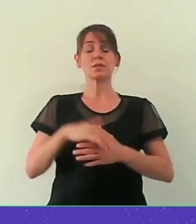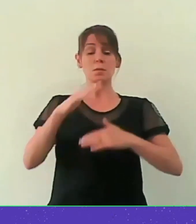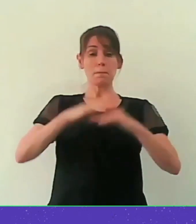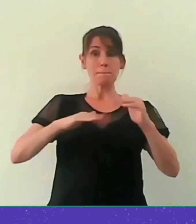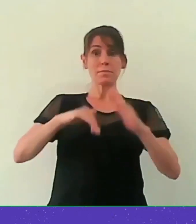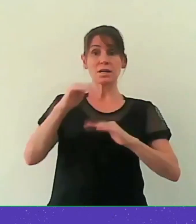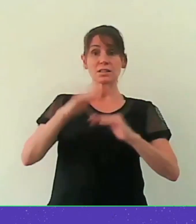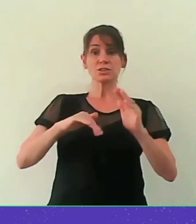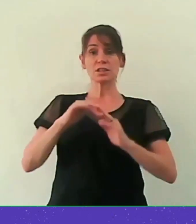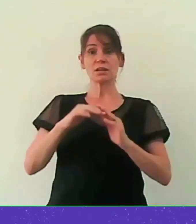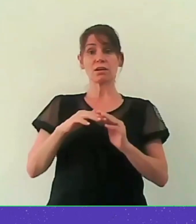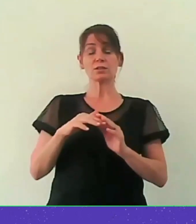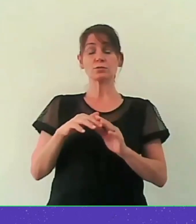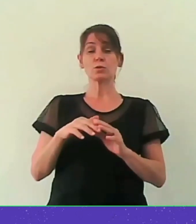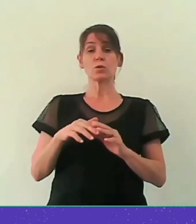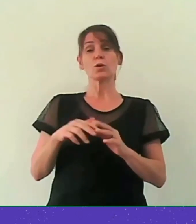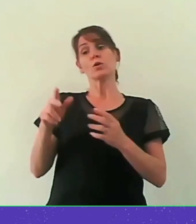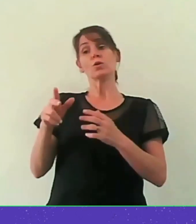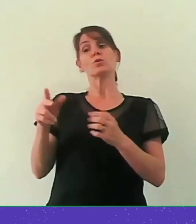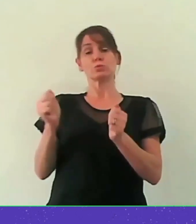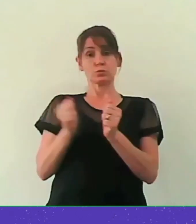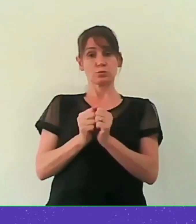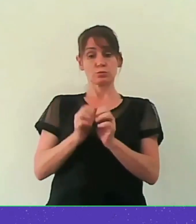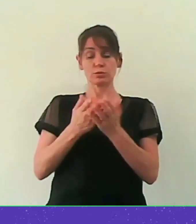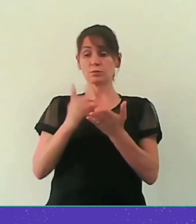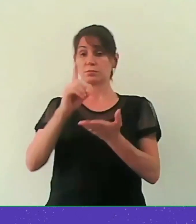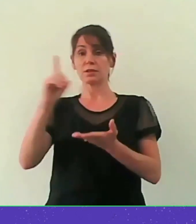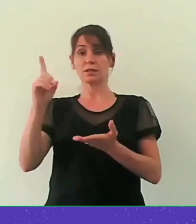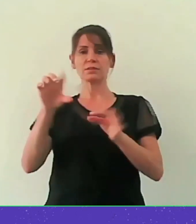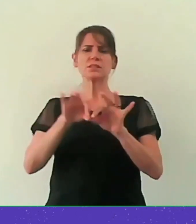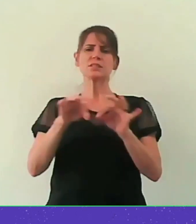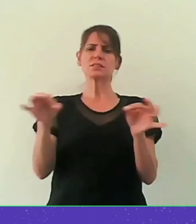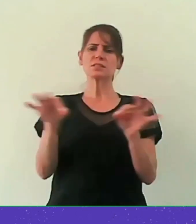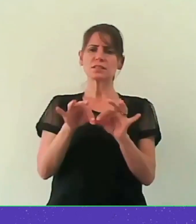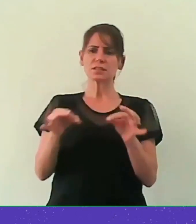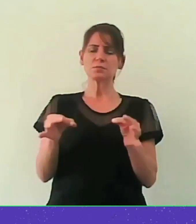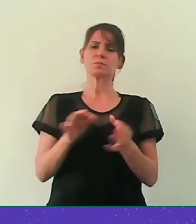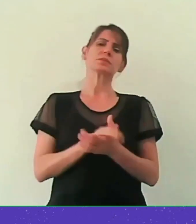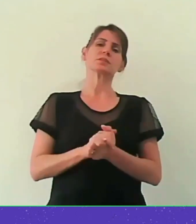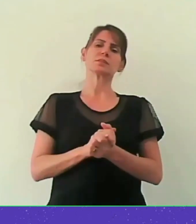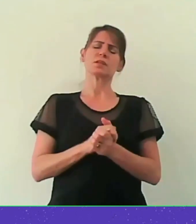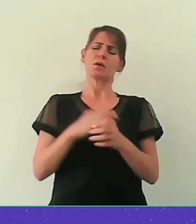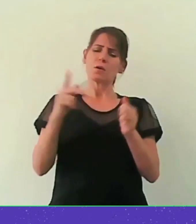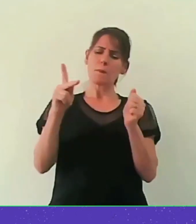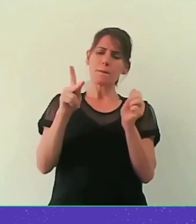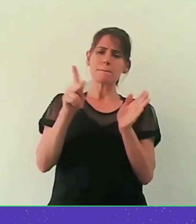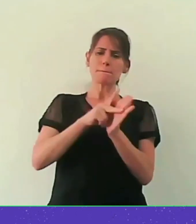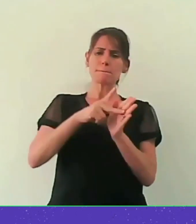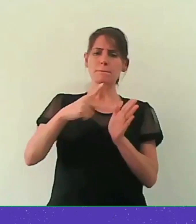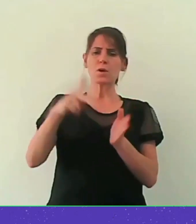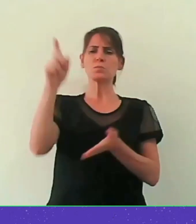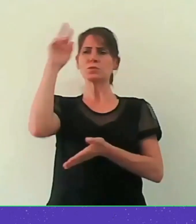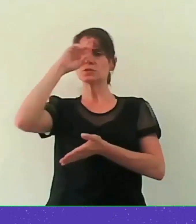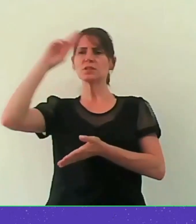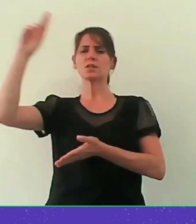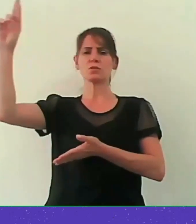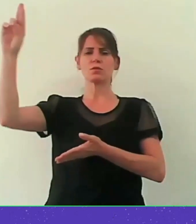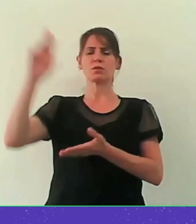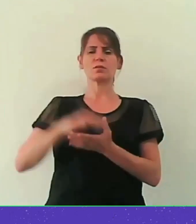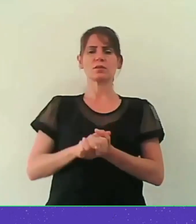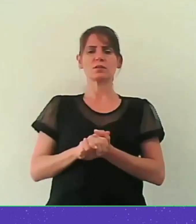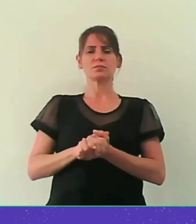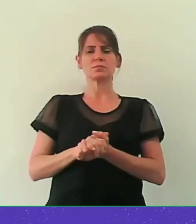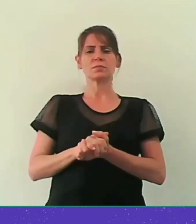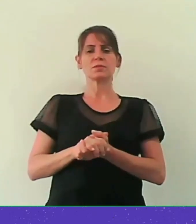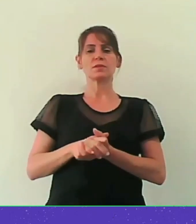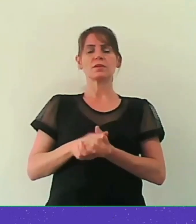segundo a palavra, com simplicidade. Aí o próprio Senhor vem e confirma a